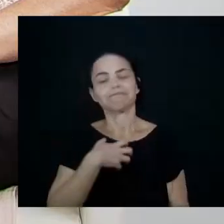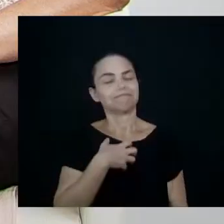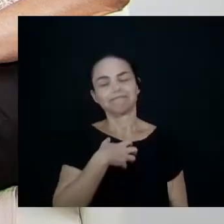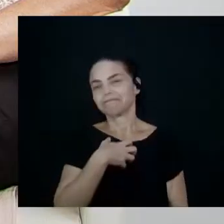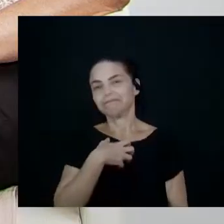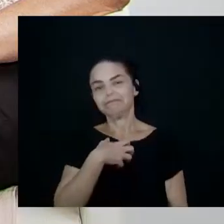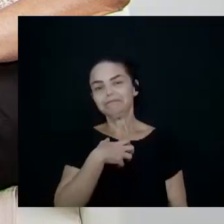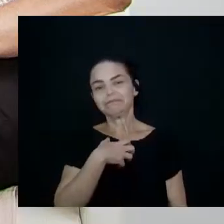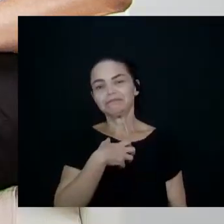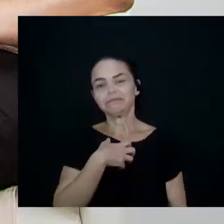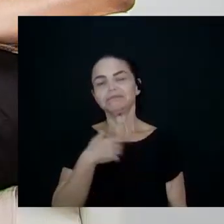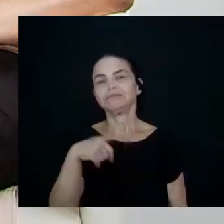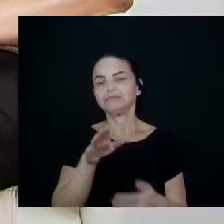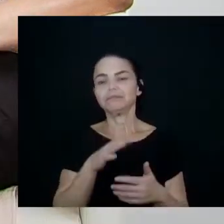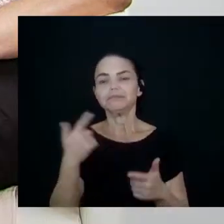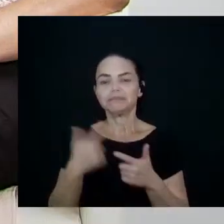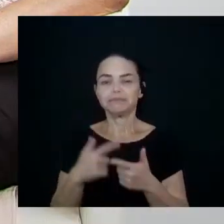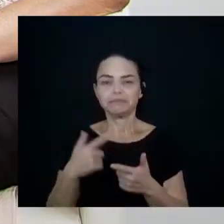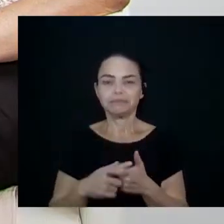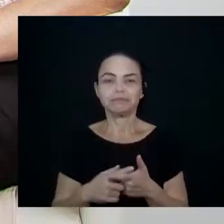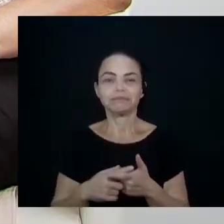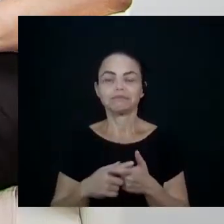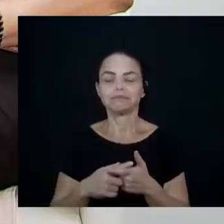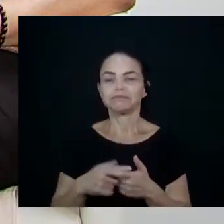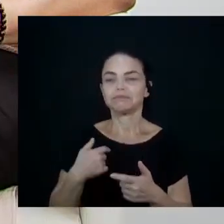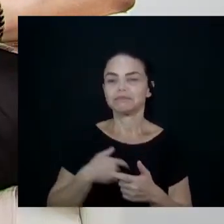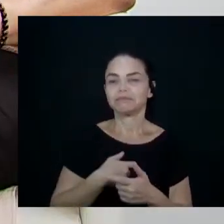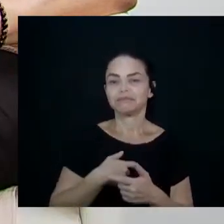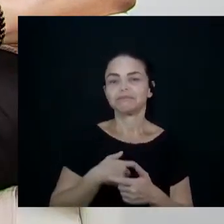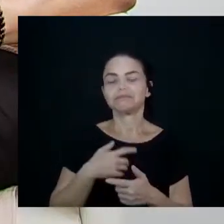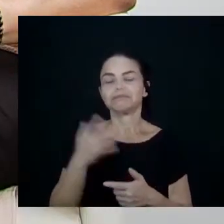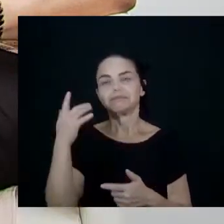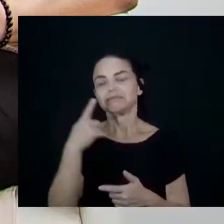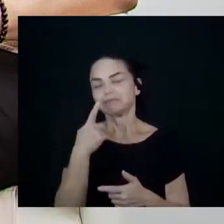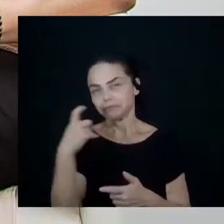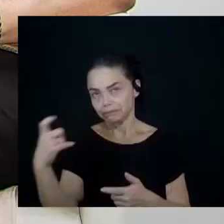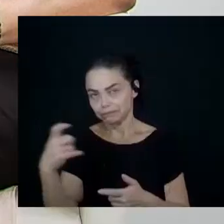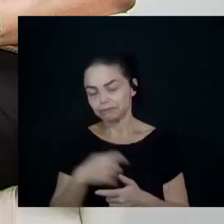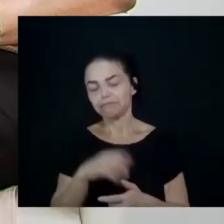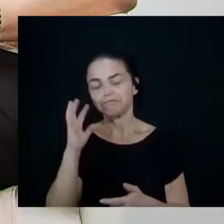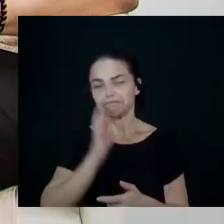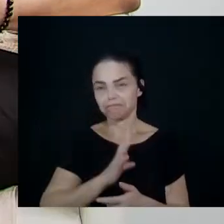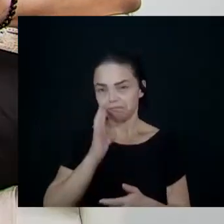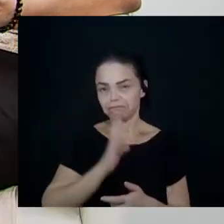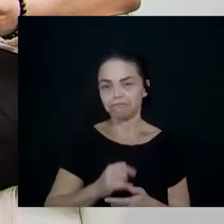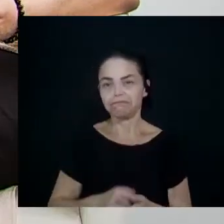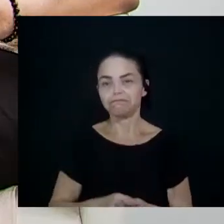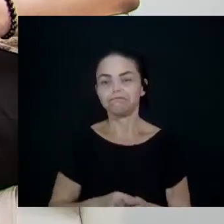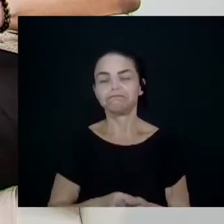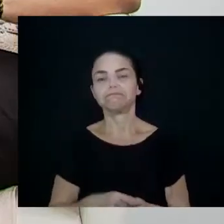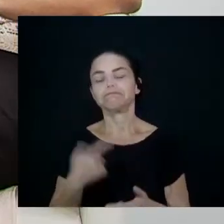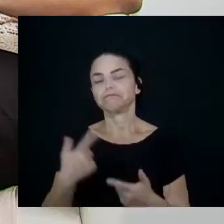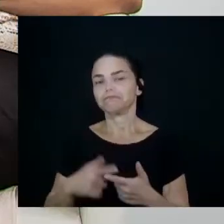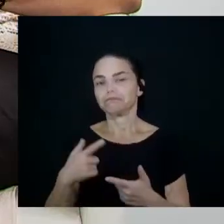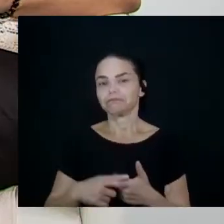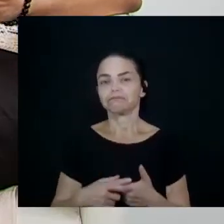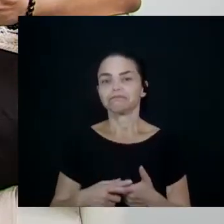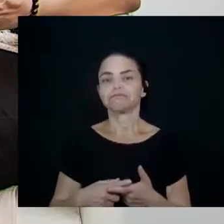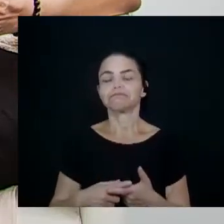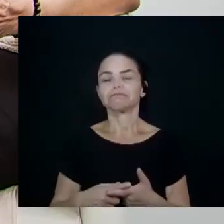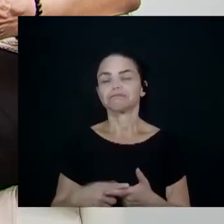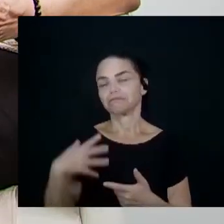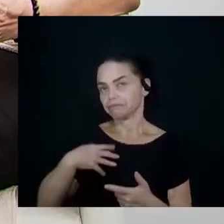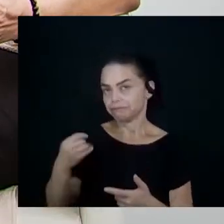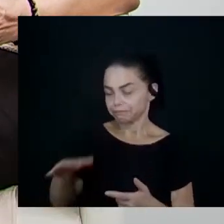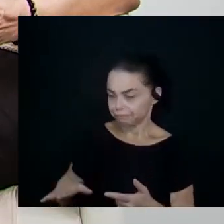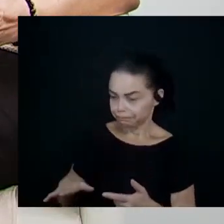ideia? Não, eu fui porque, assim, eu achei interessante, né? Porque eu tinha uma